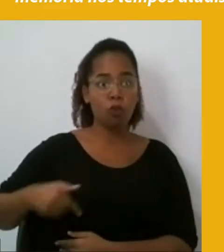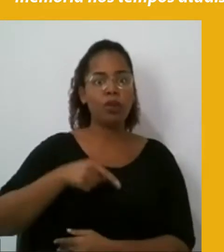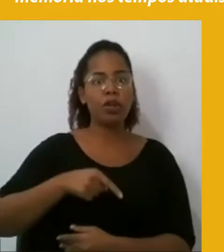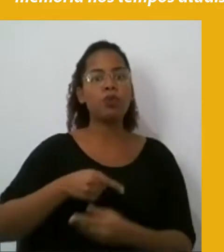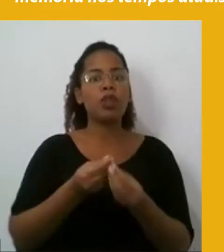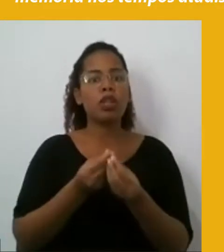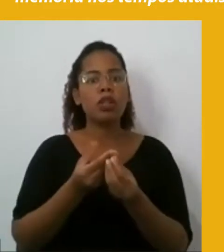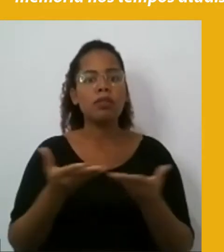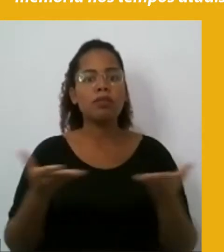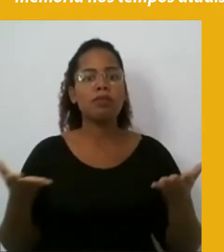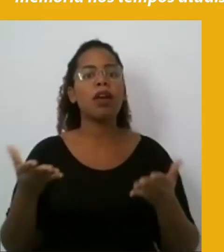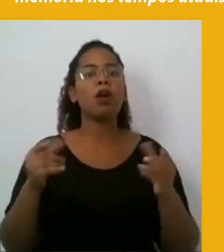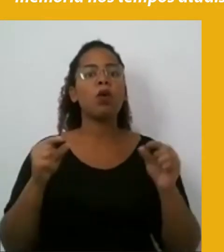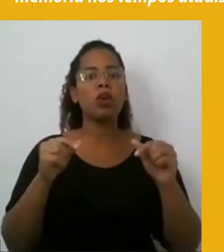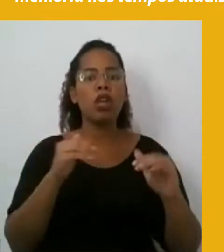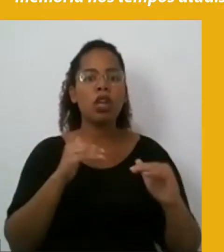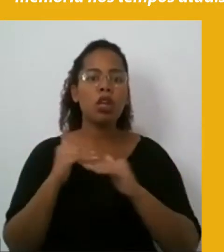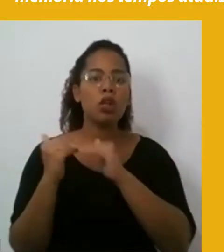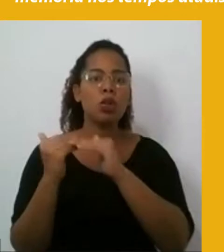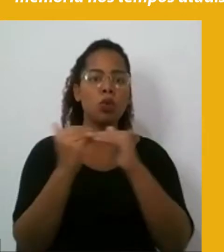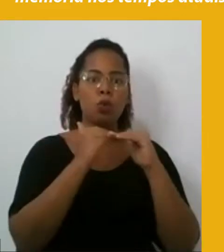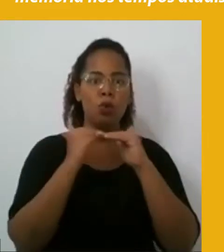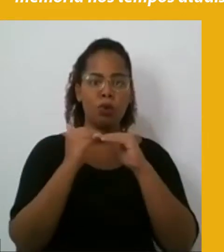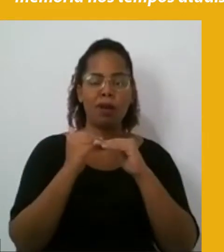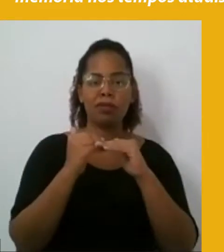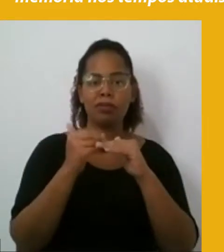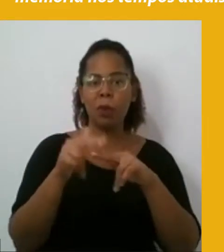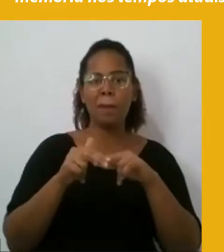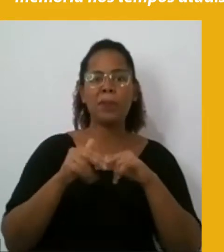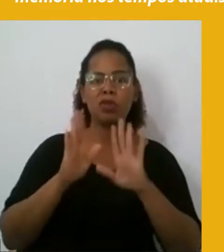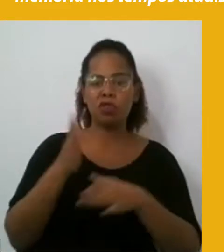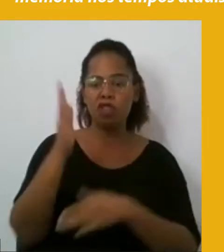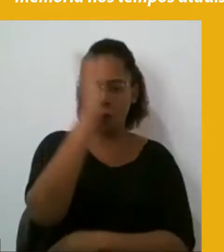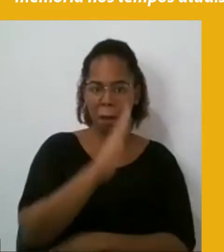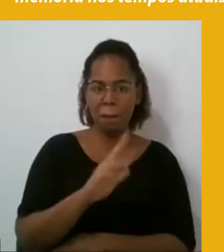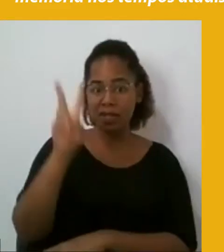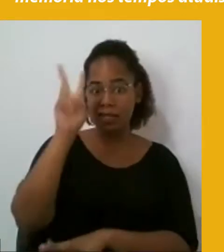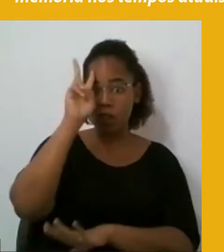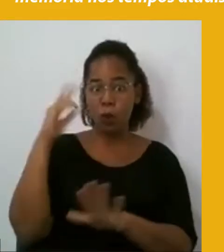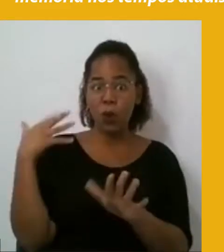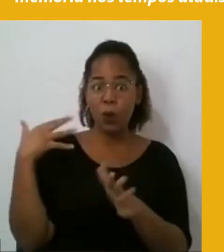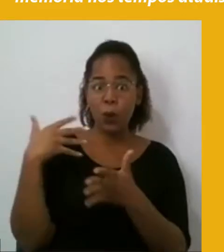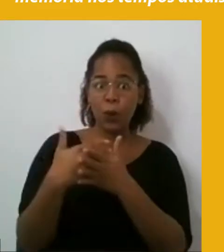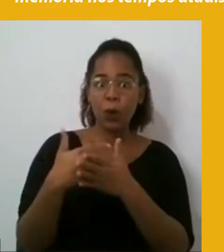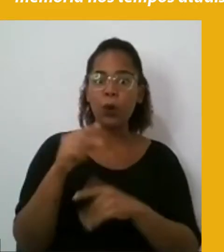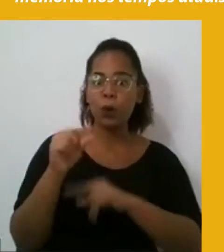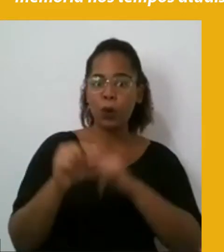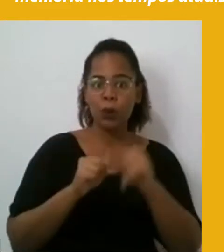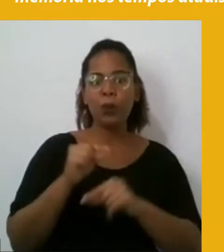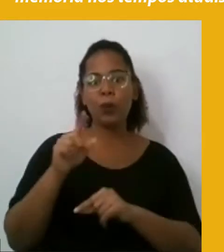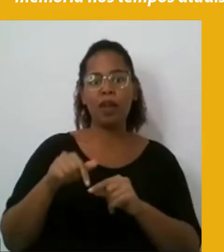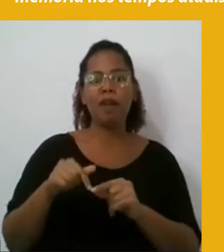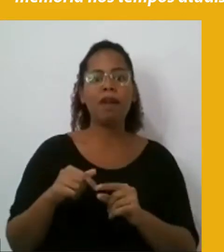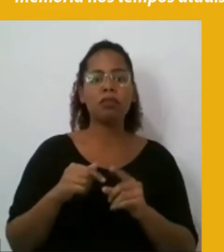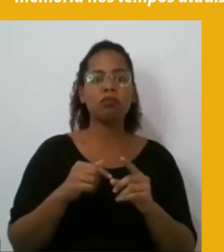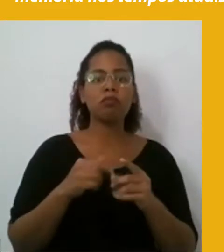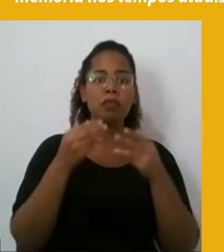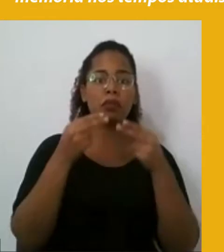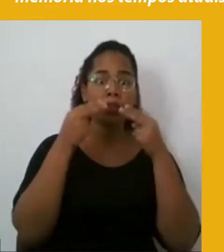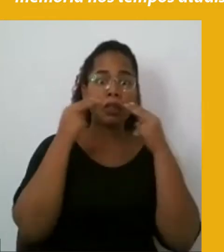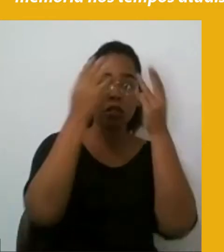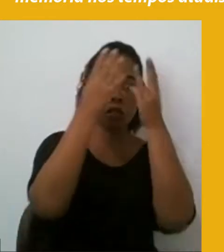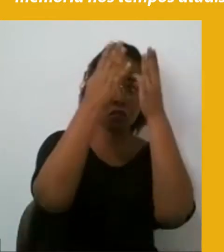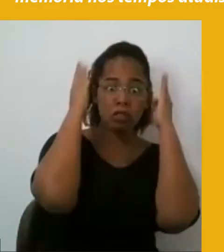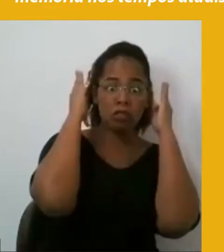somos. Nunca fomos. É um país construído na base da escravidão indígena e de africanos